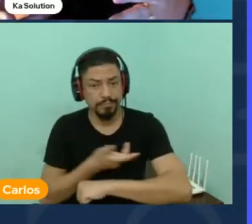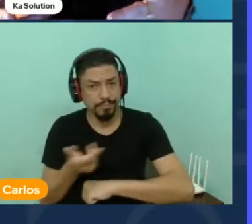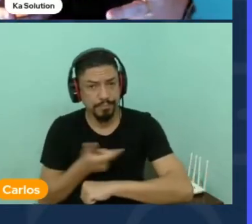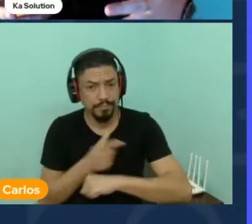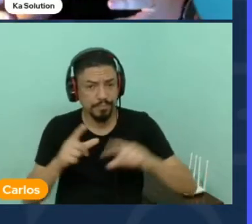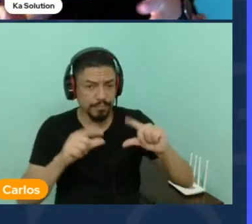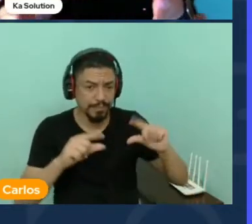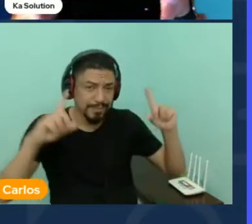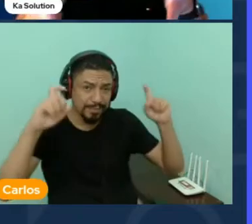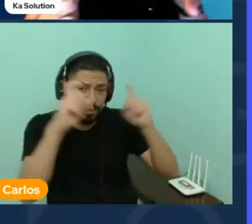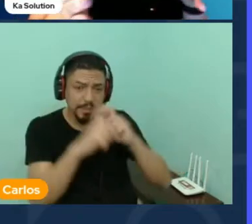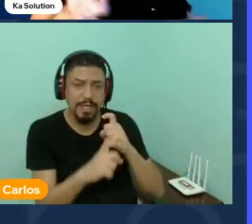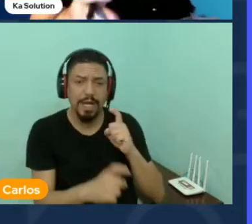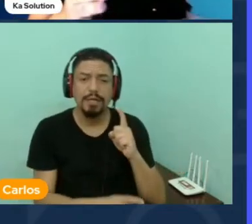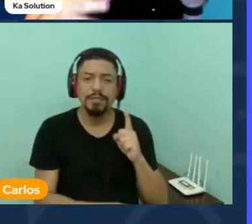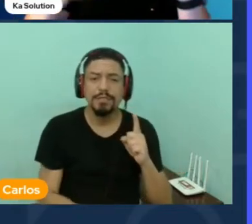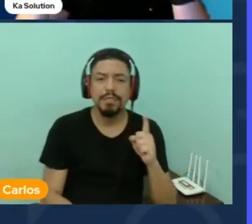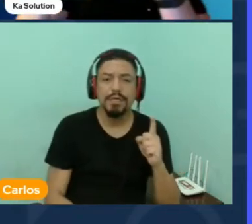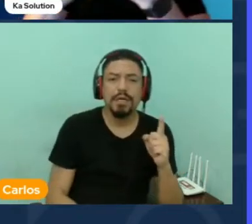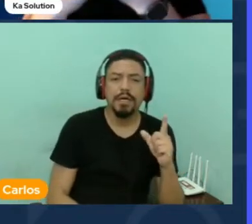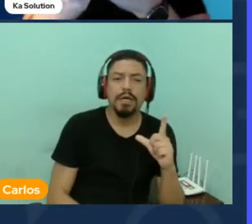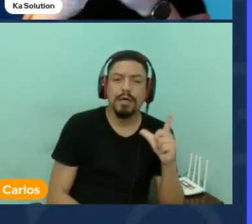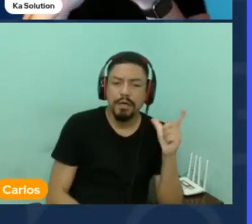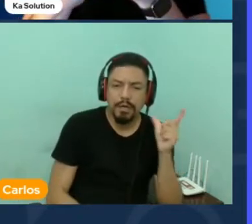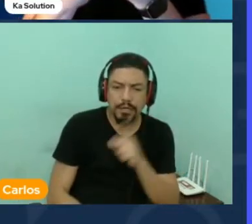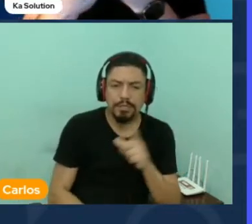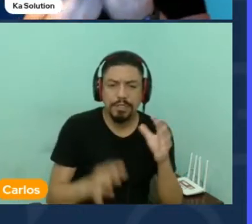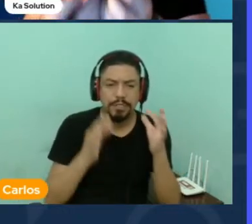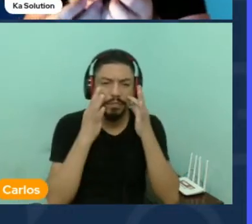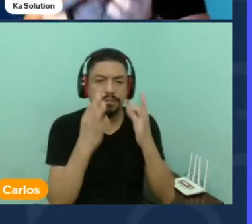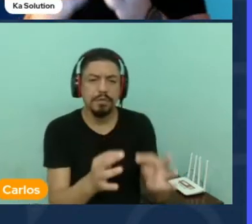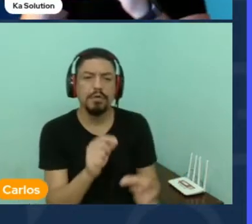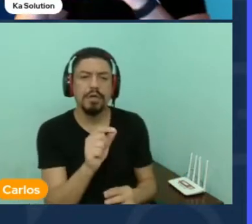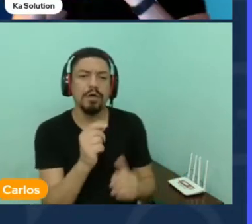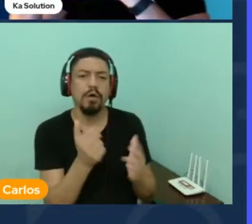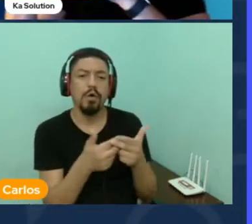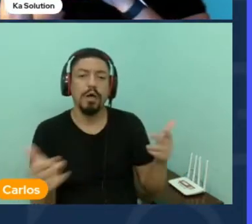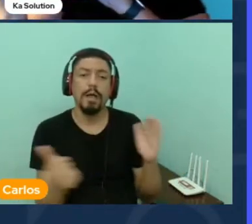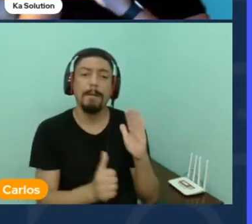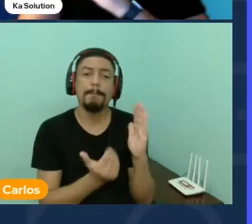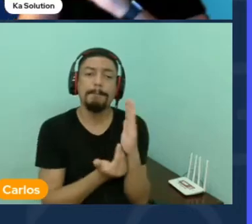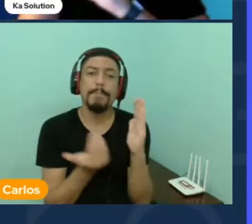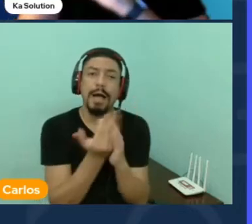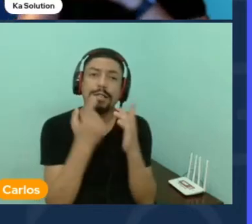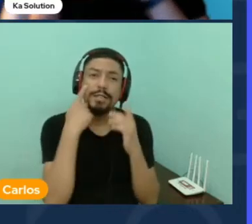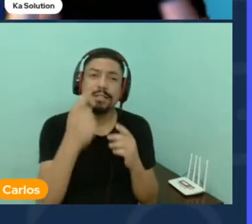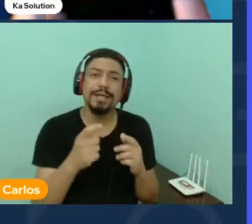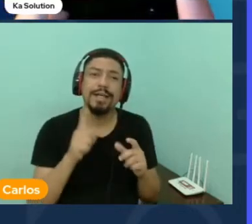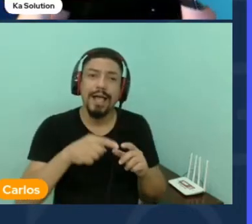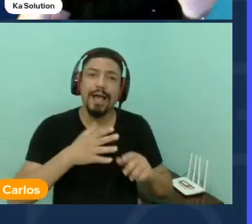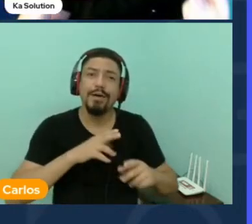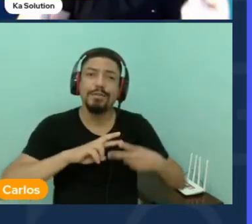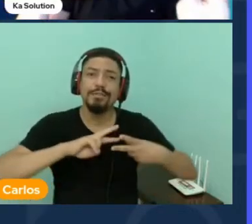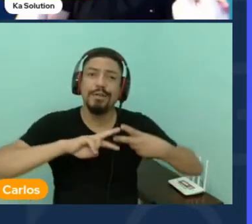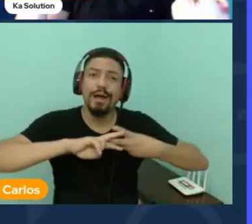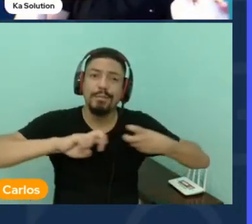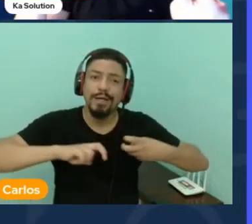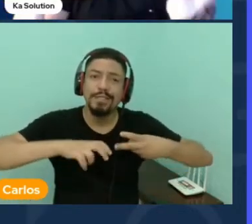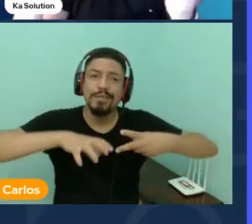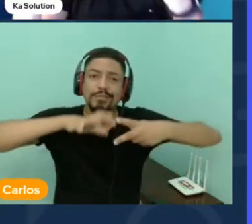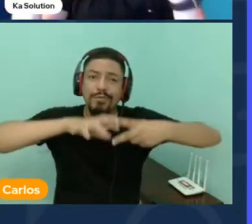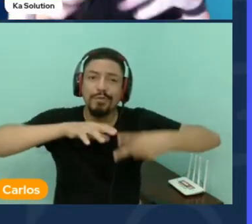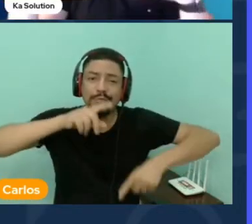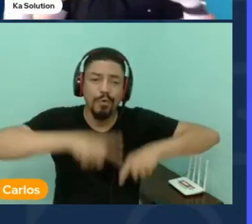a complexidade, a gente pode se concentrar no que é interessante, no desenvolvimento da minha aplicação, do meu